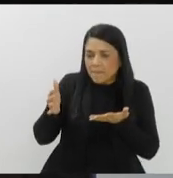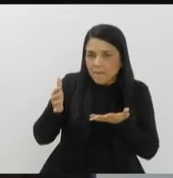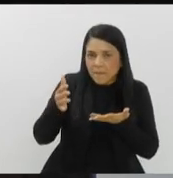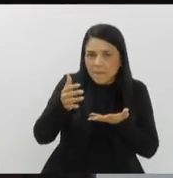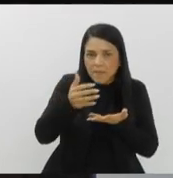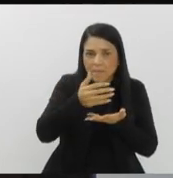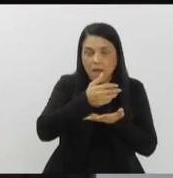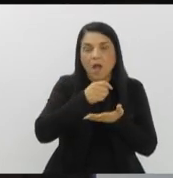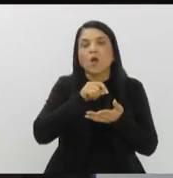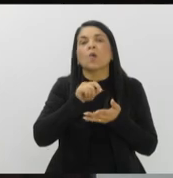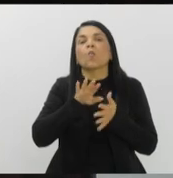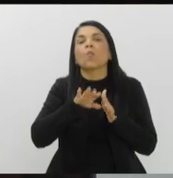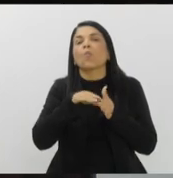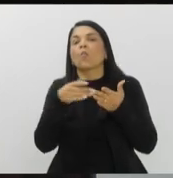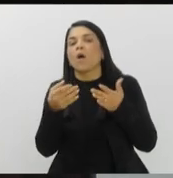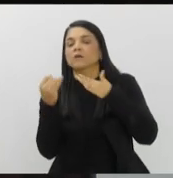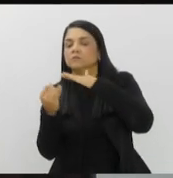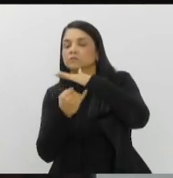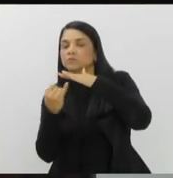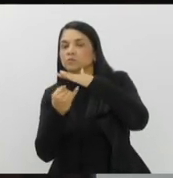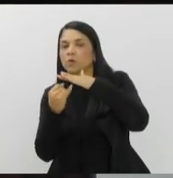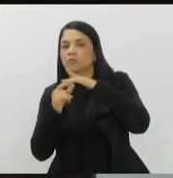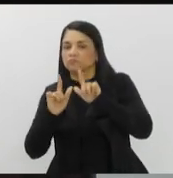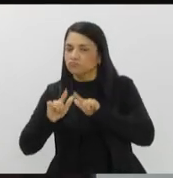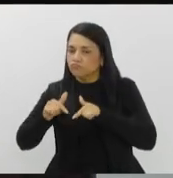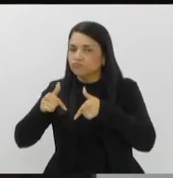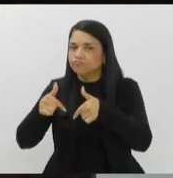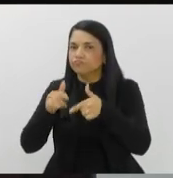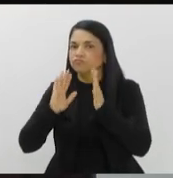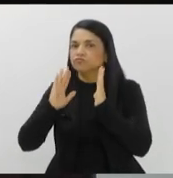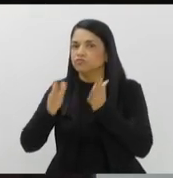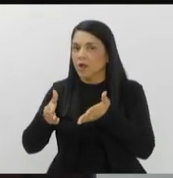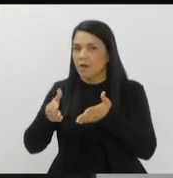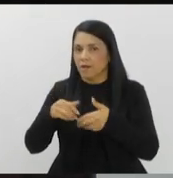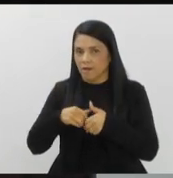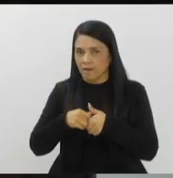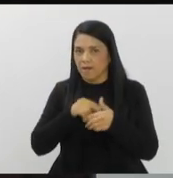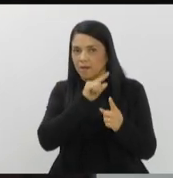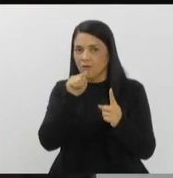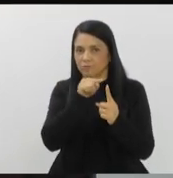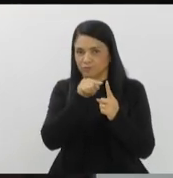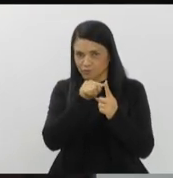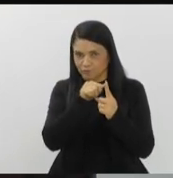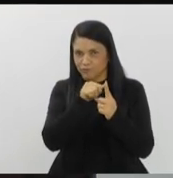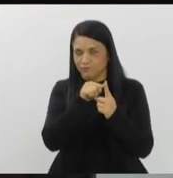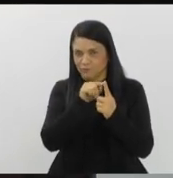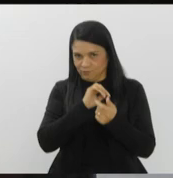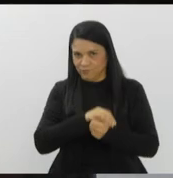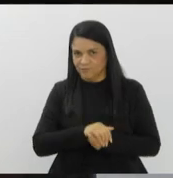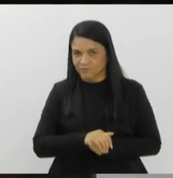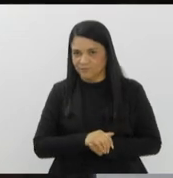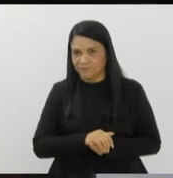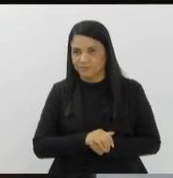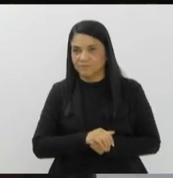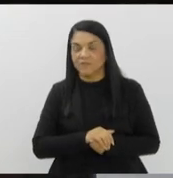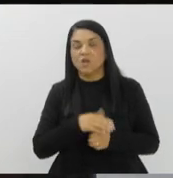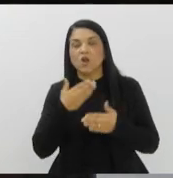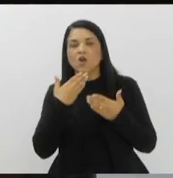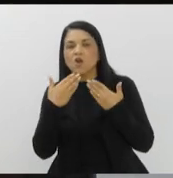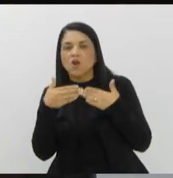quais órgãos já têm iniciativas nesse sentido, para atender esses objetivos específicos. Então, a gente está começando